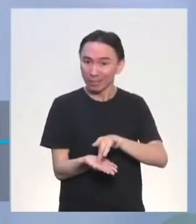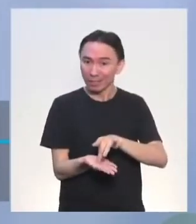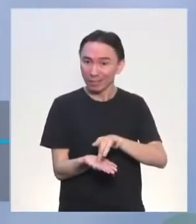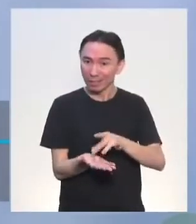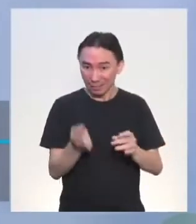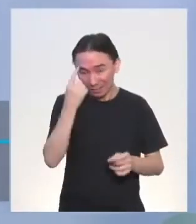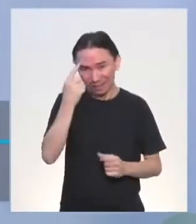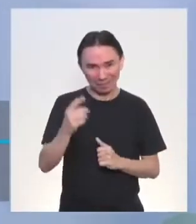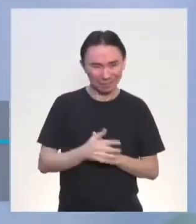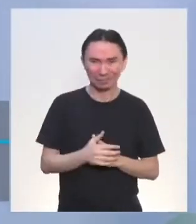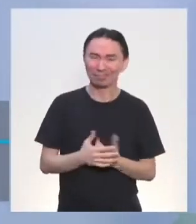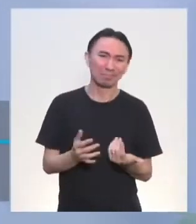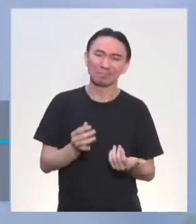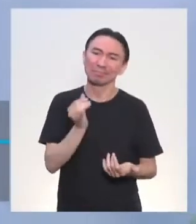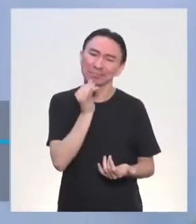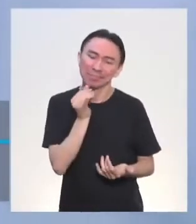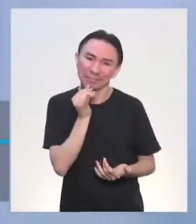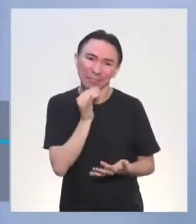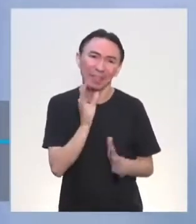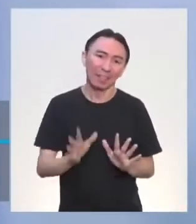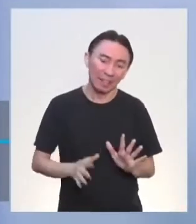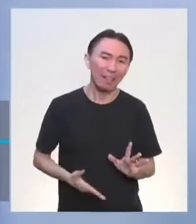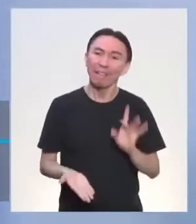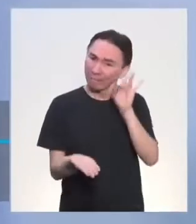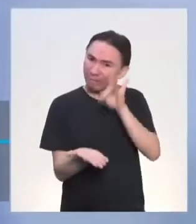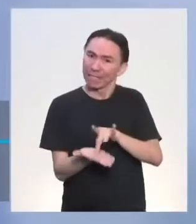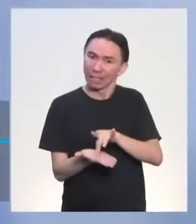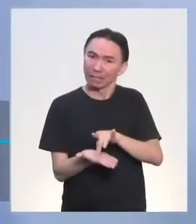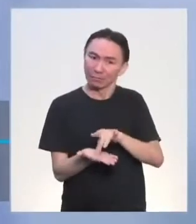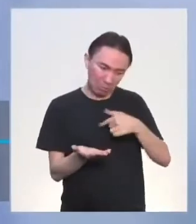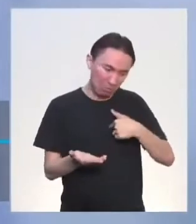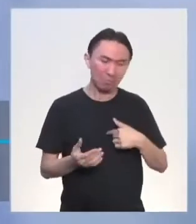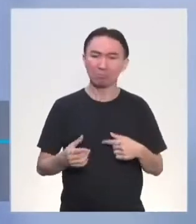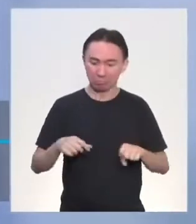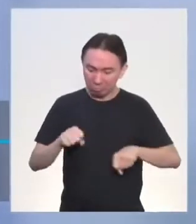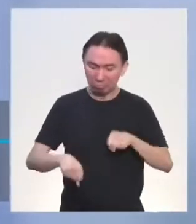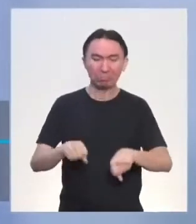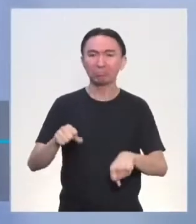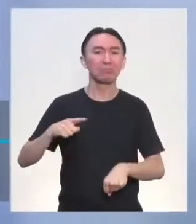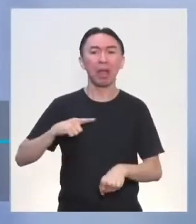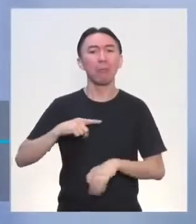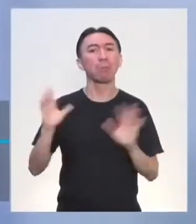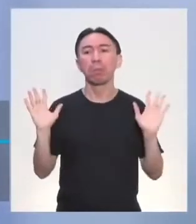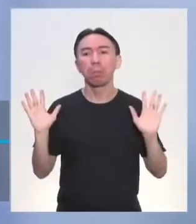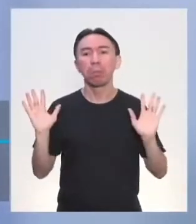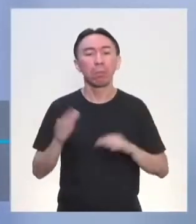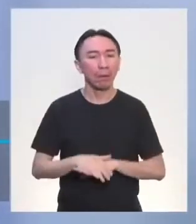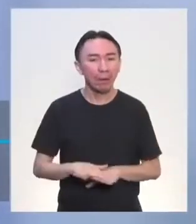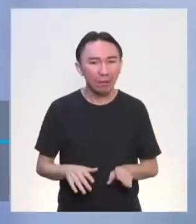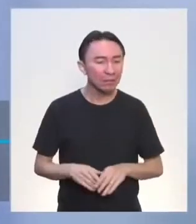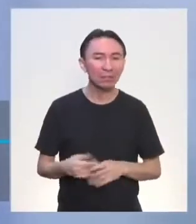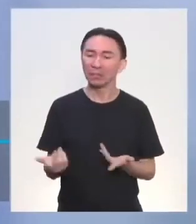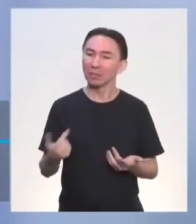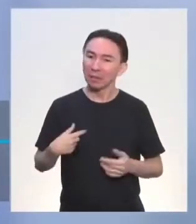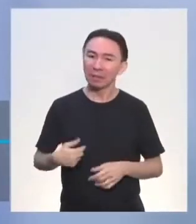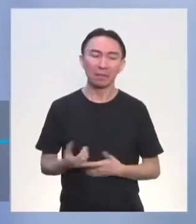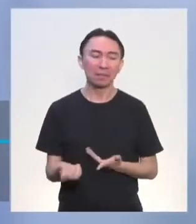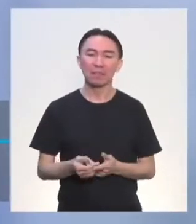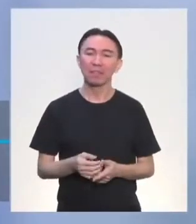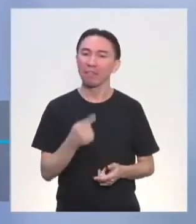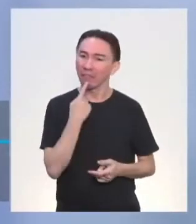contrapondo fato e boato, não, fato, ok? De ser uma negativa, uma afirmativa,